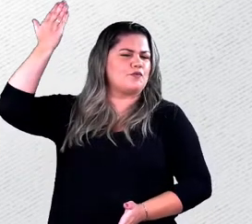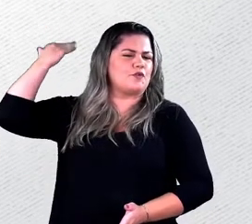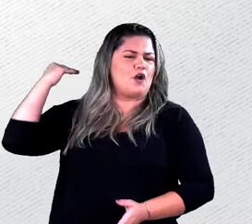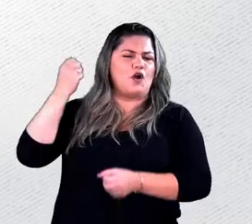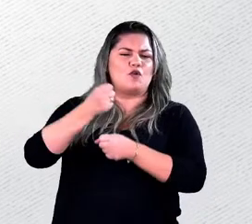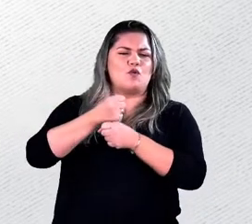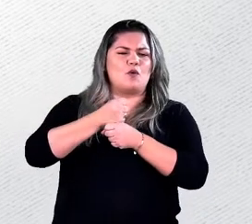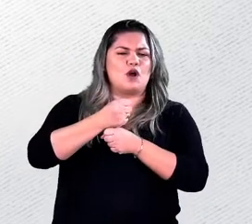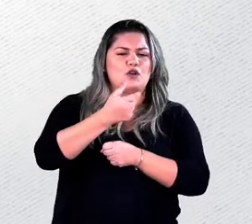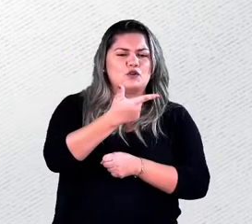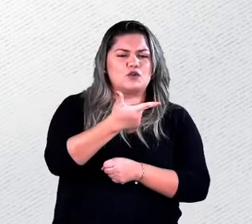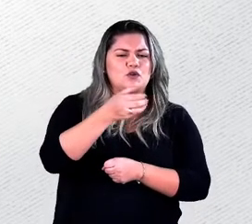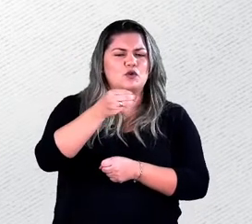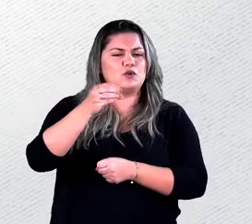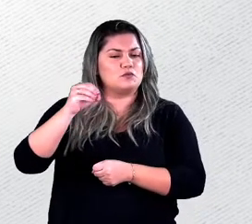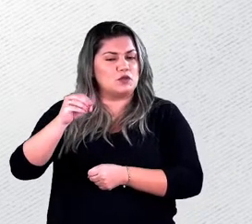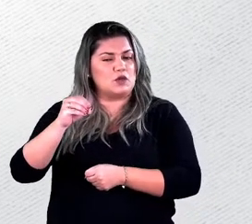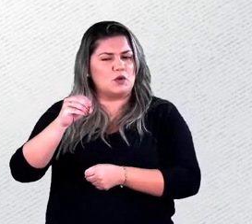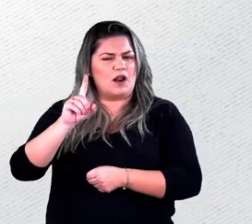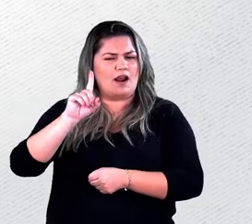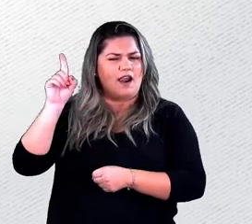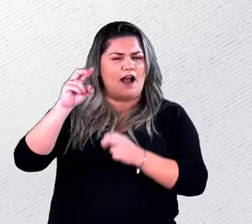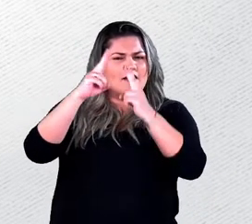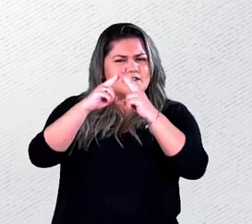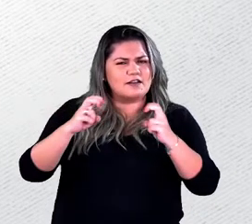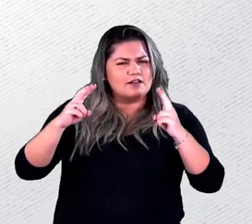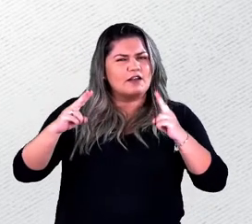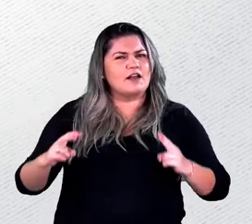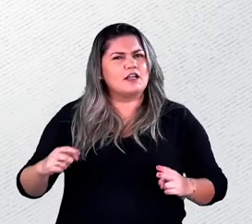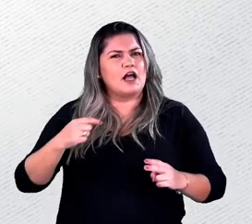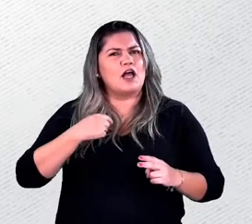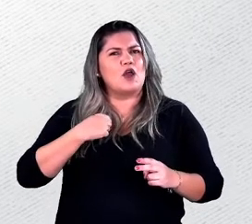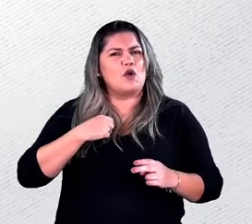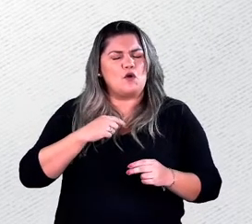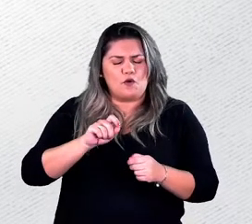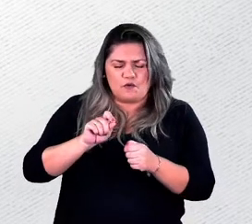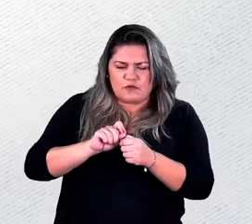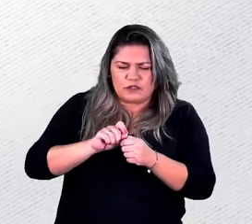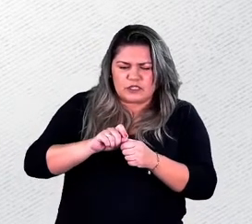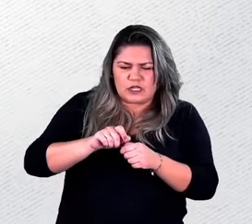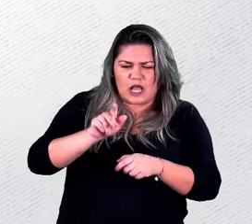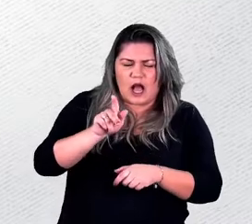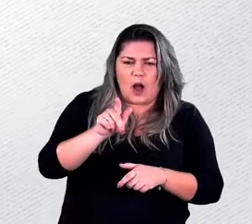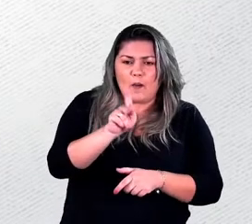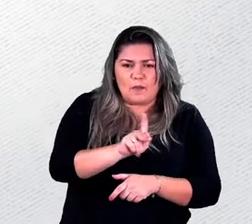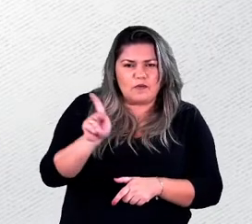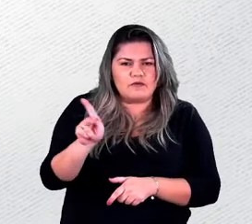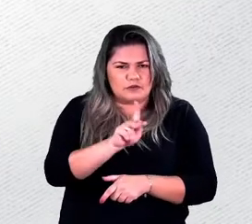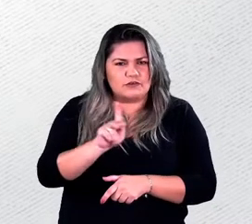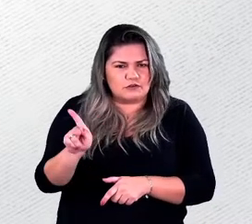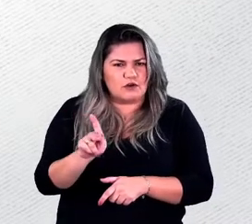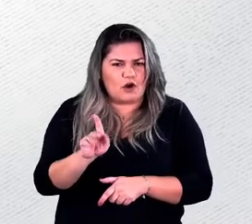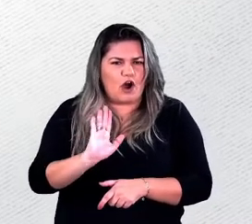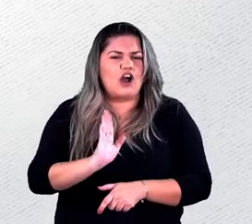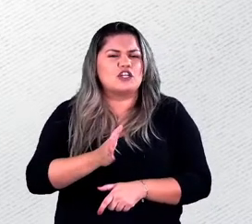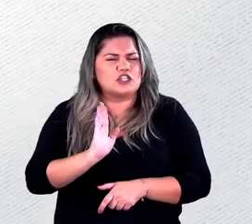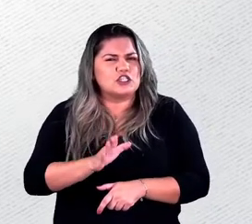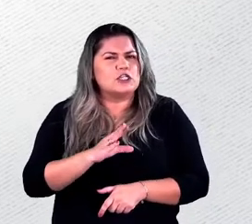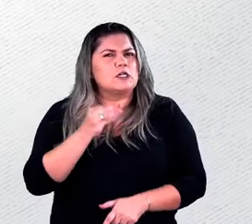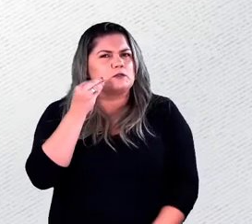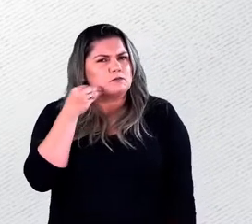de Santa Catarina e na oportunidade dava minhas aulas de execução já experimentava como